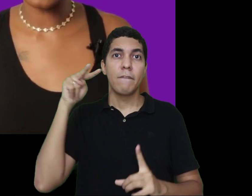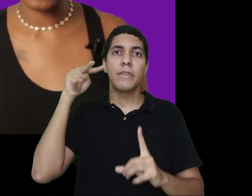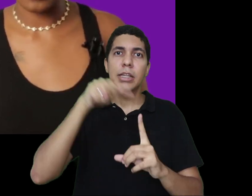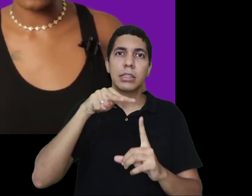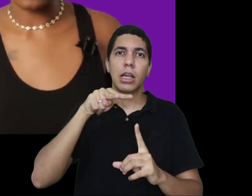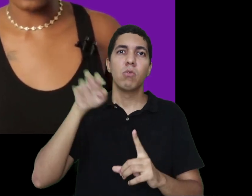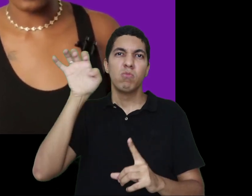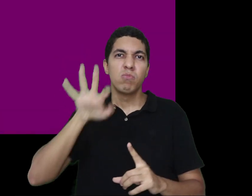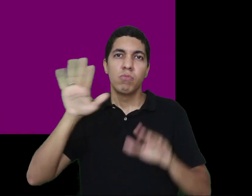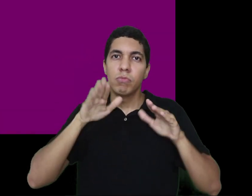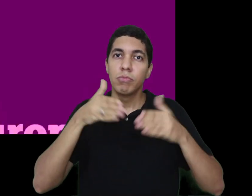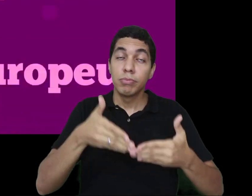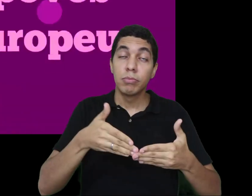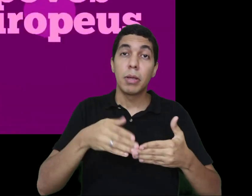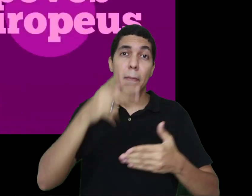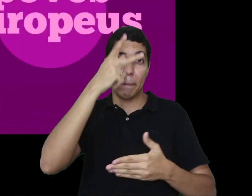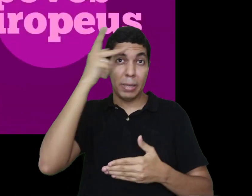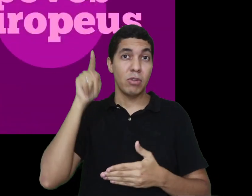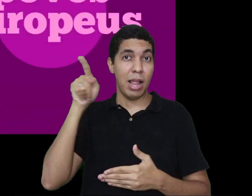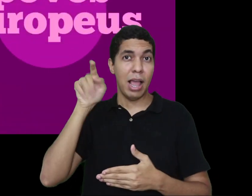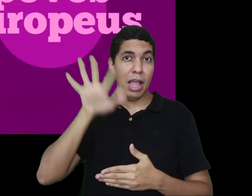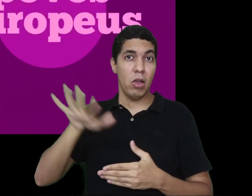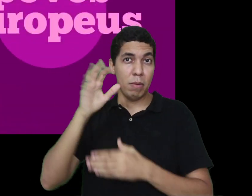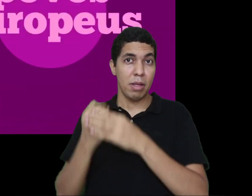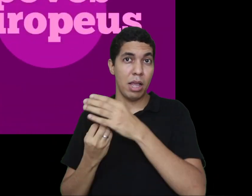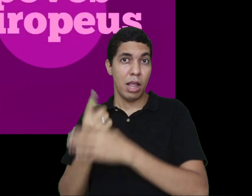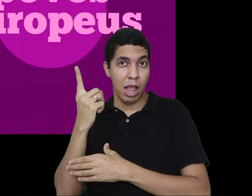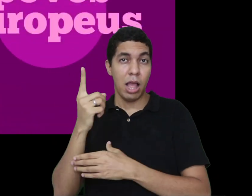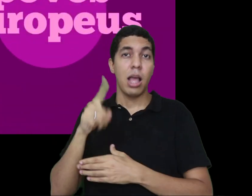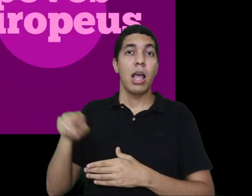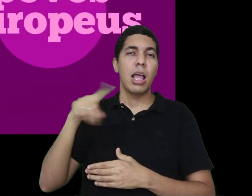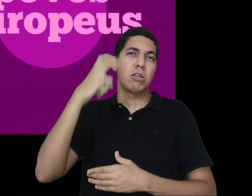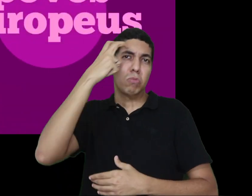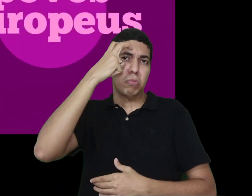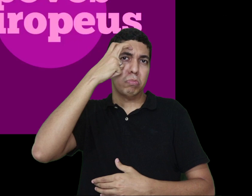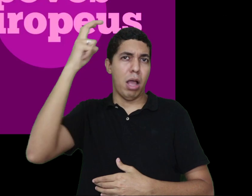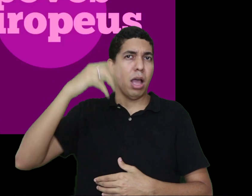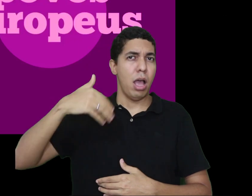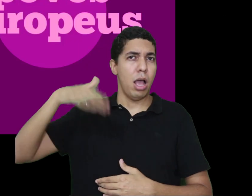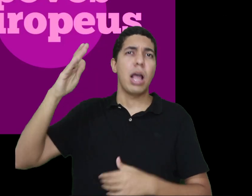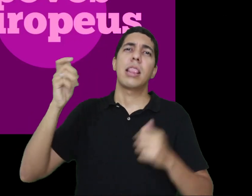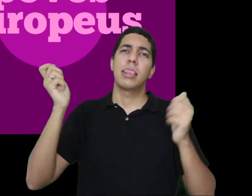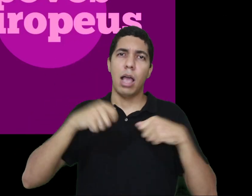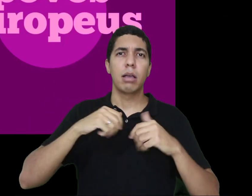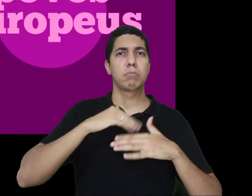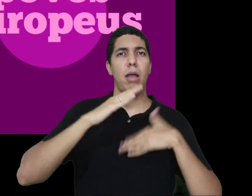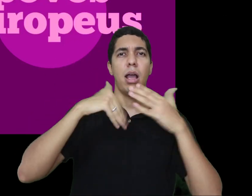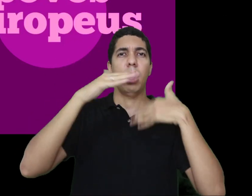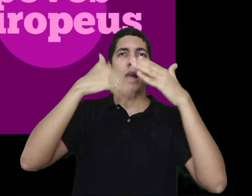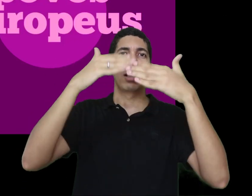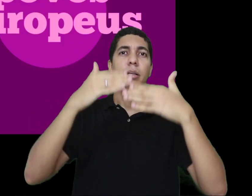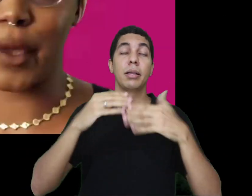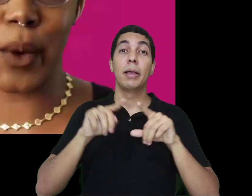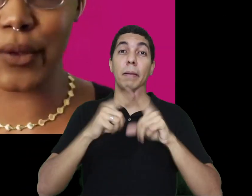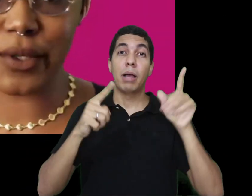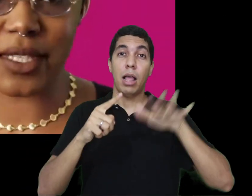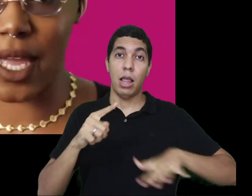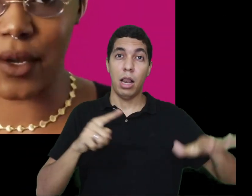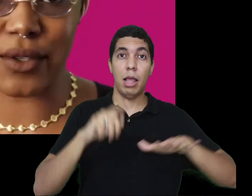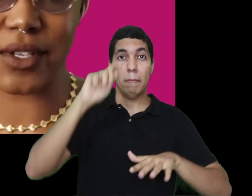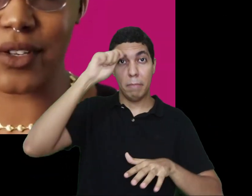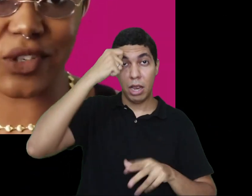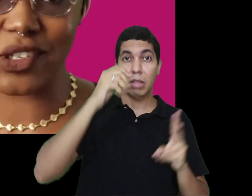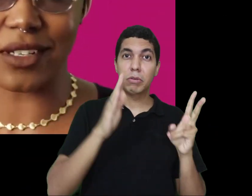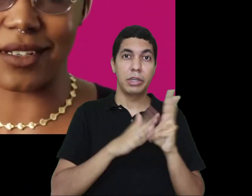visão eurocêntrica que os povos de origem europeia seriam mais inteligentes e mais capazes de prosperar, enquanto